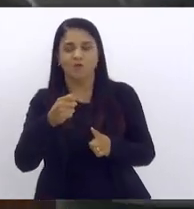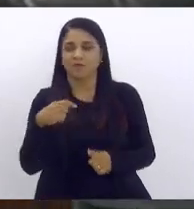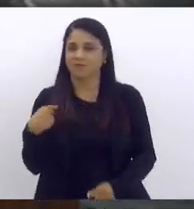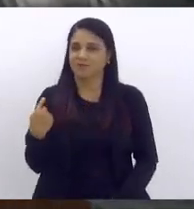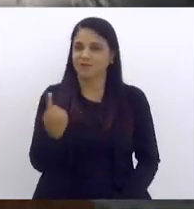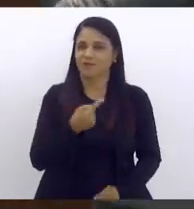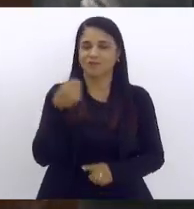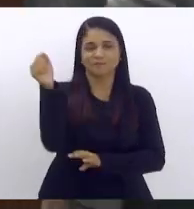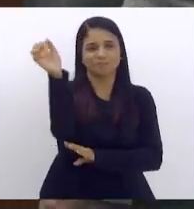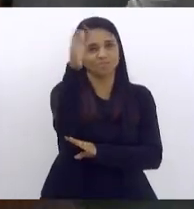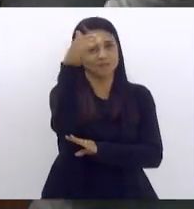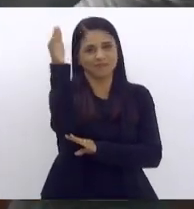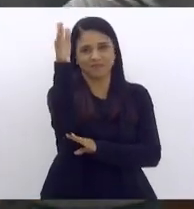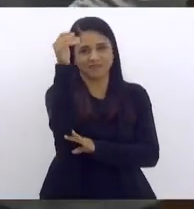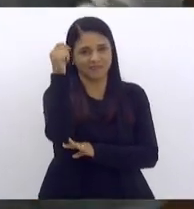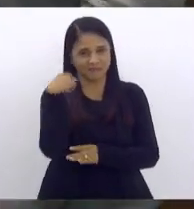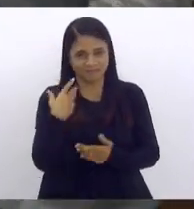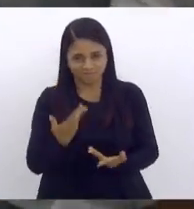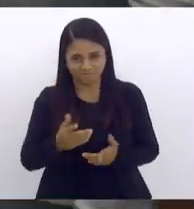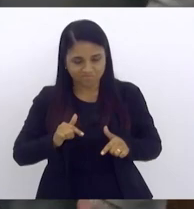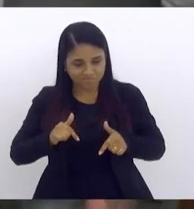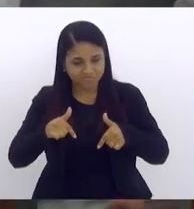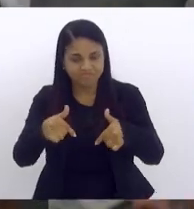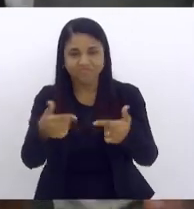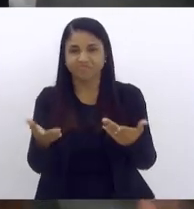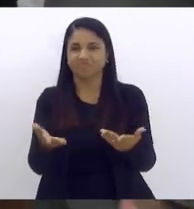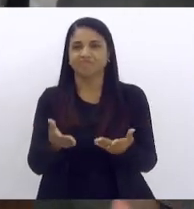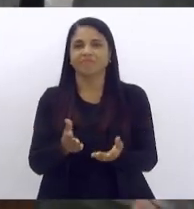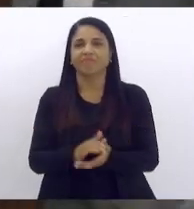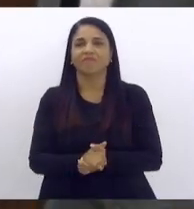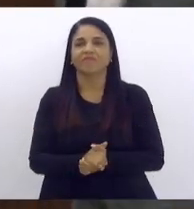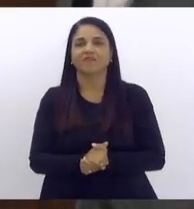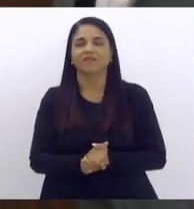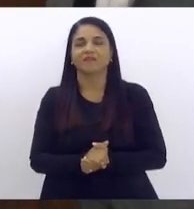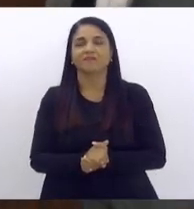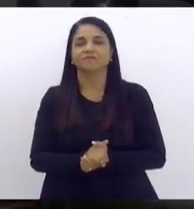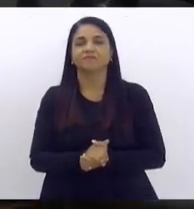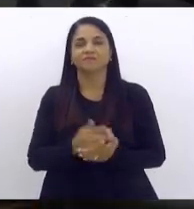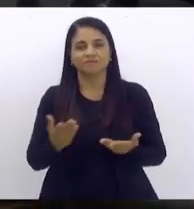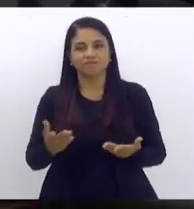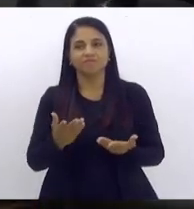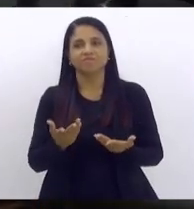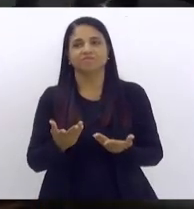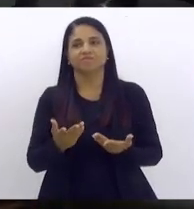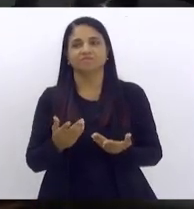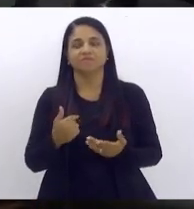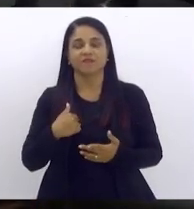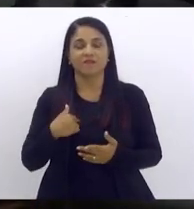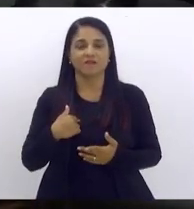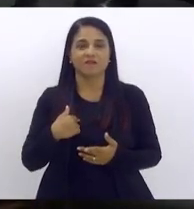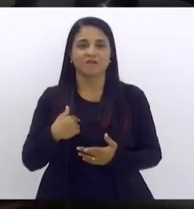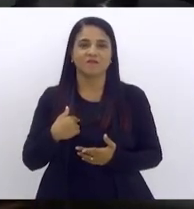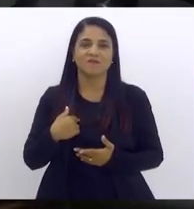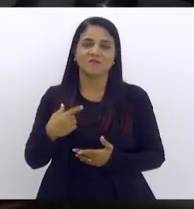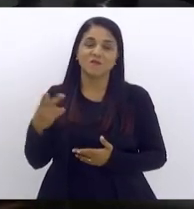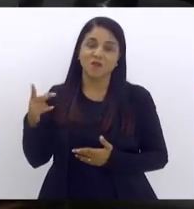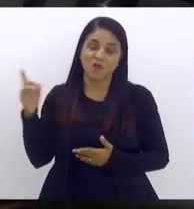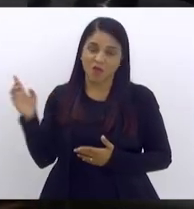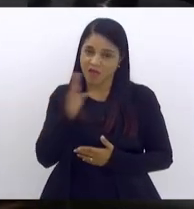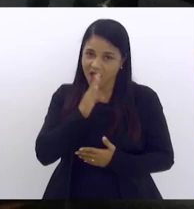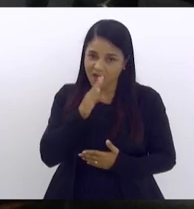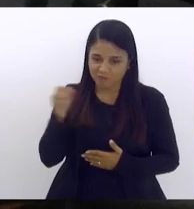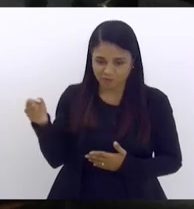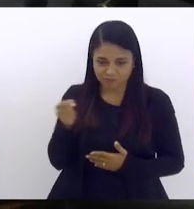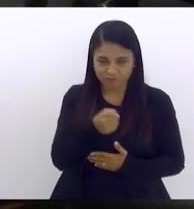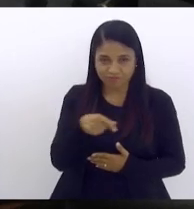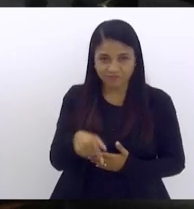essa bandeira. Deputado Anderson Moraes. Presidente, rapidamente aqui, fui citado aqui pelo meu nobre colega deputado Rodrigo Amorim, que vem